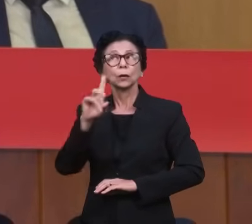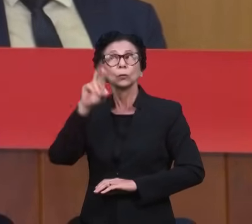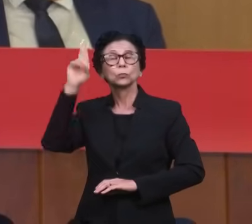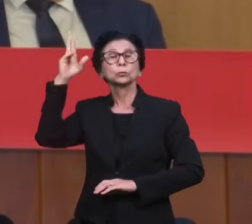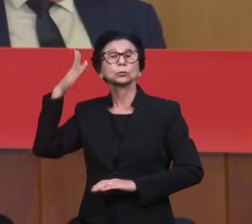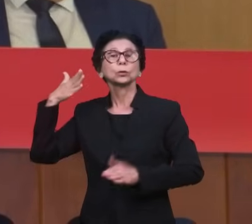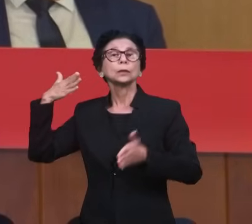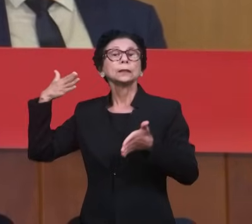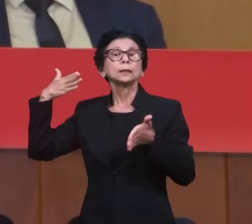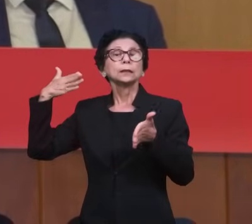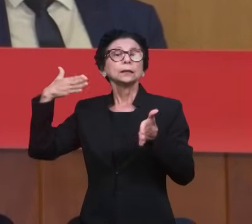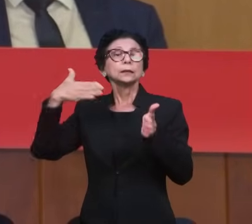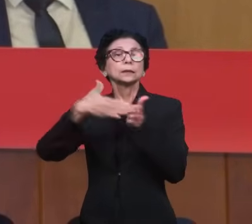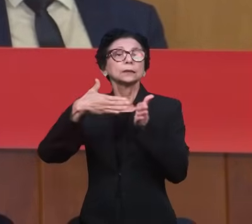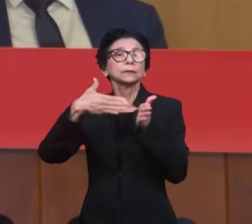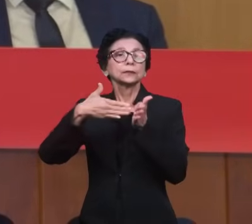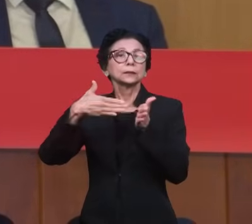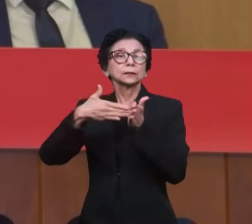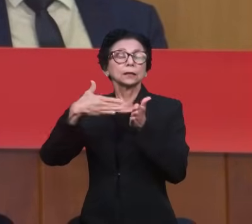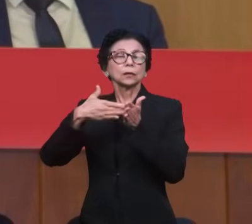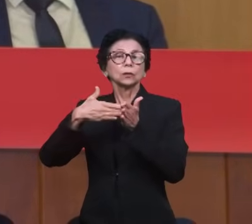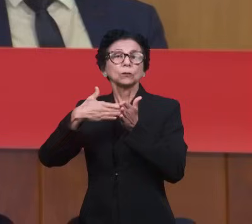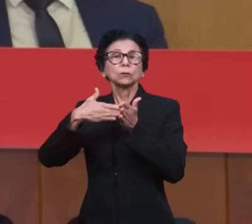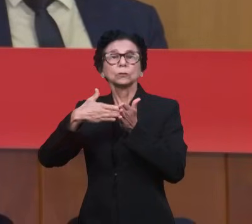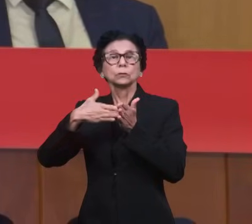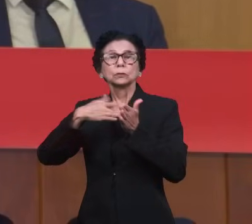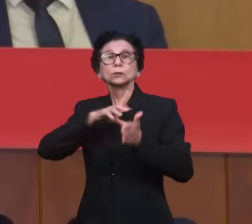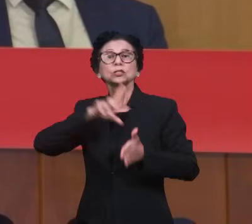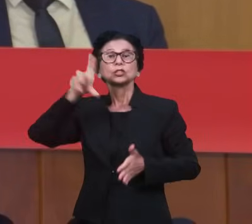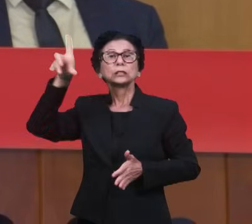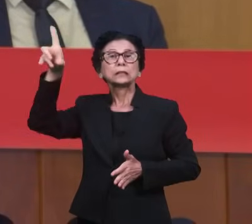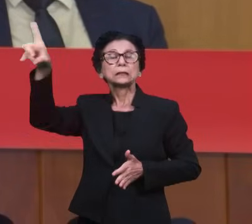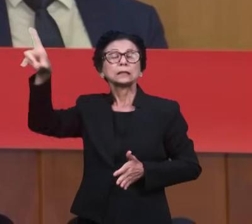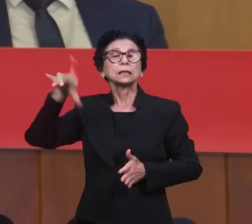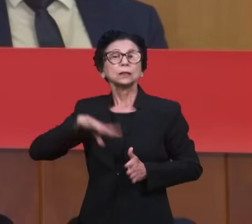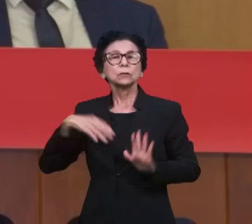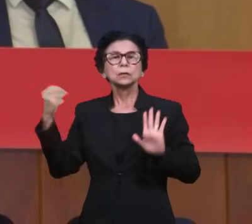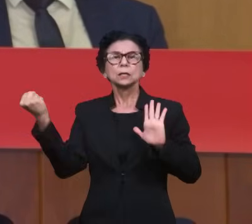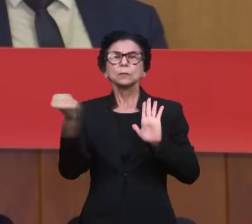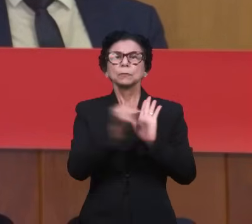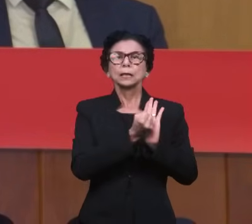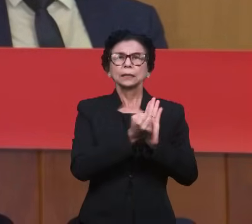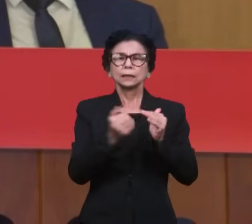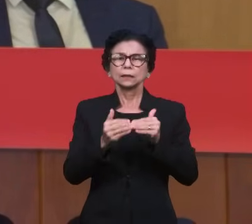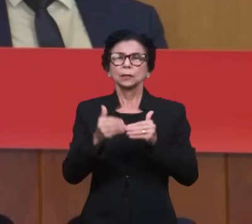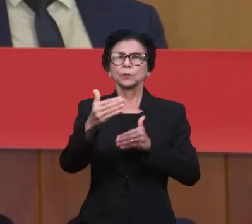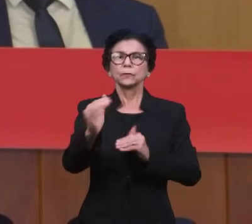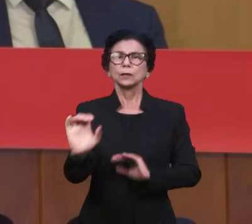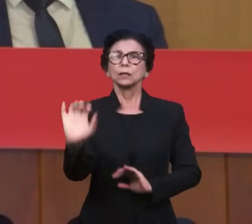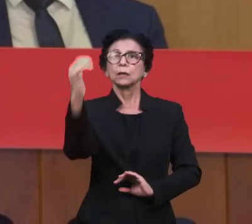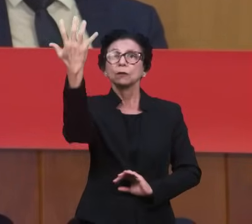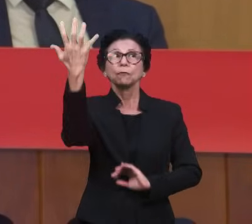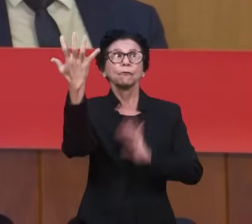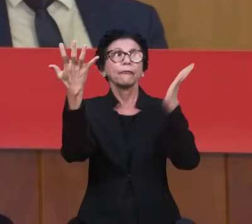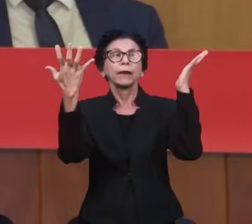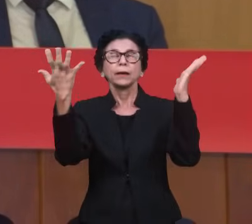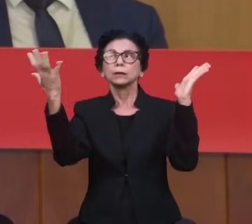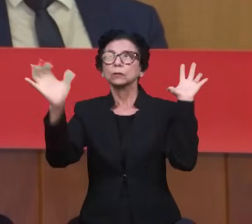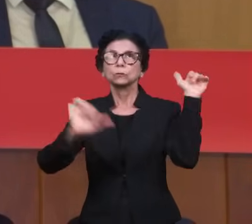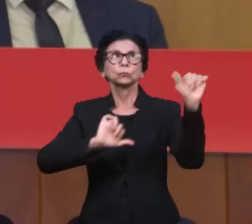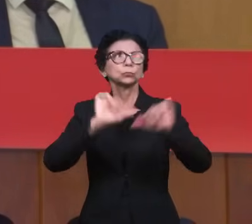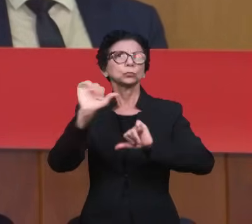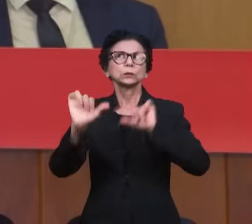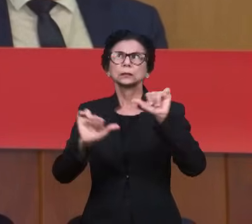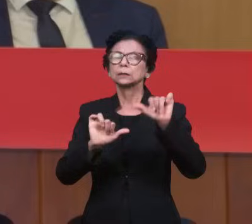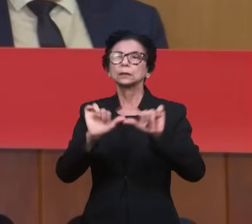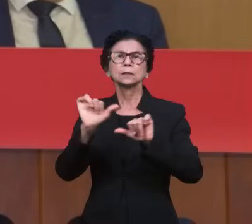intervenção divina, que marcaria o início de muitos eventos, com mudanças e